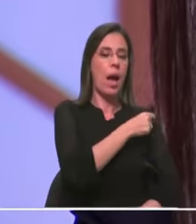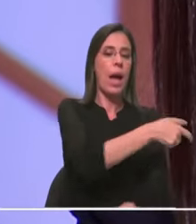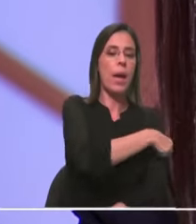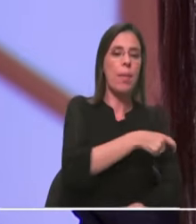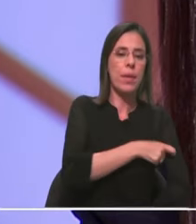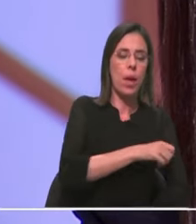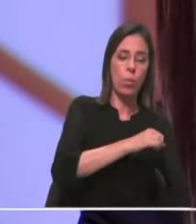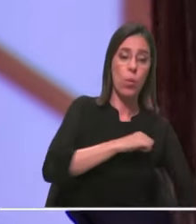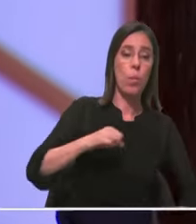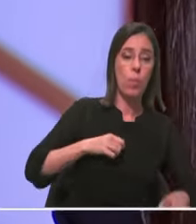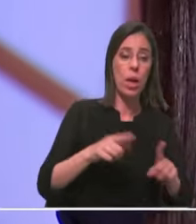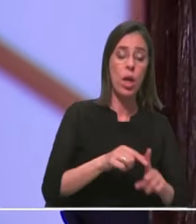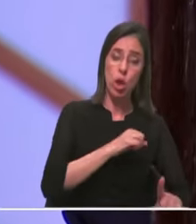representantes dos proprietários e dos senhorios